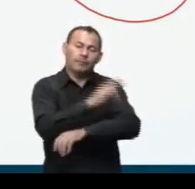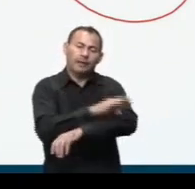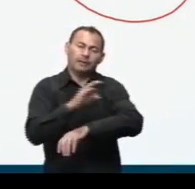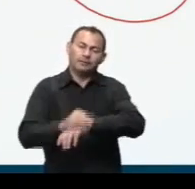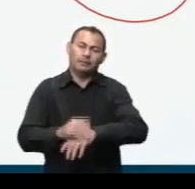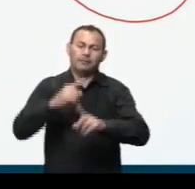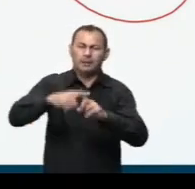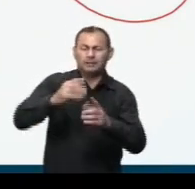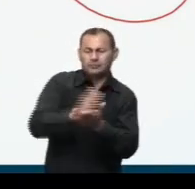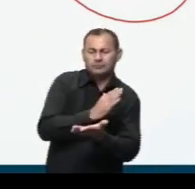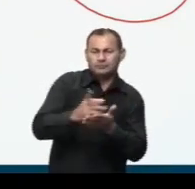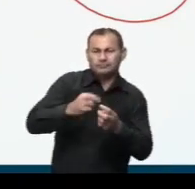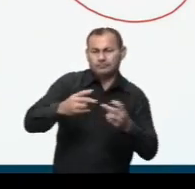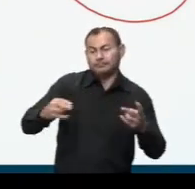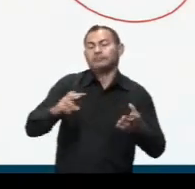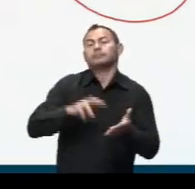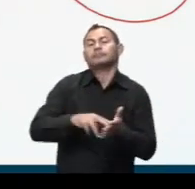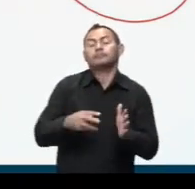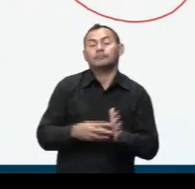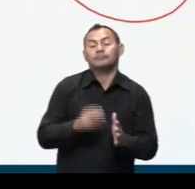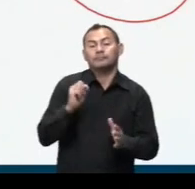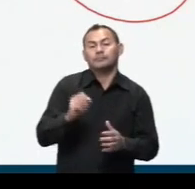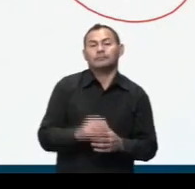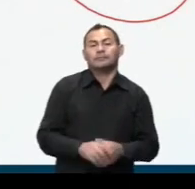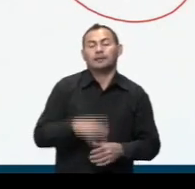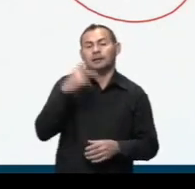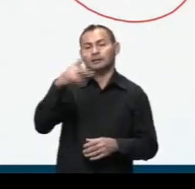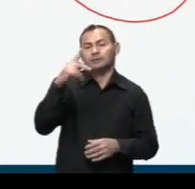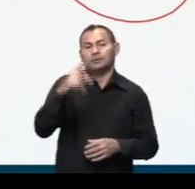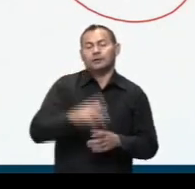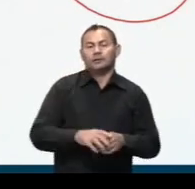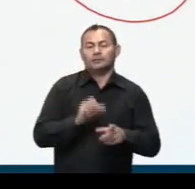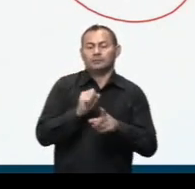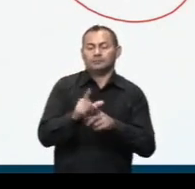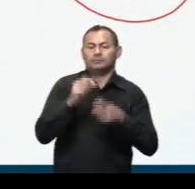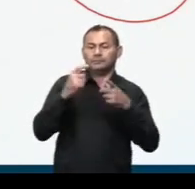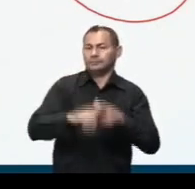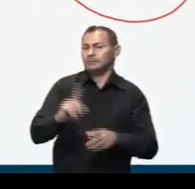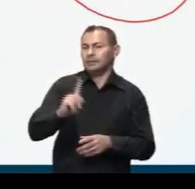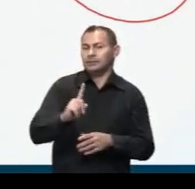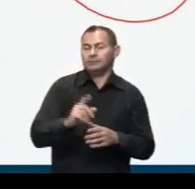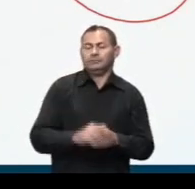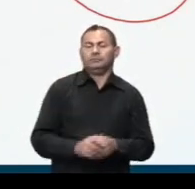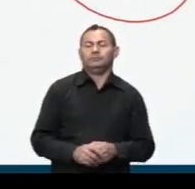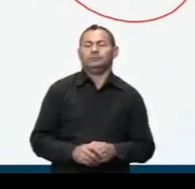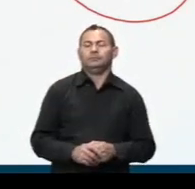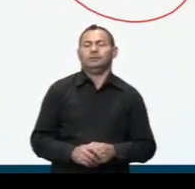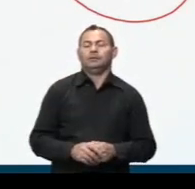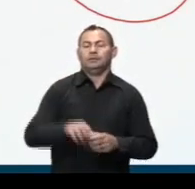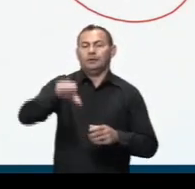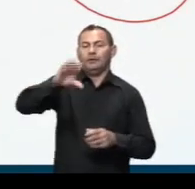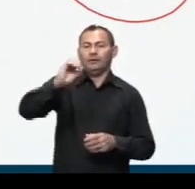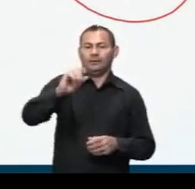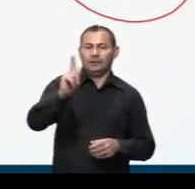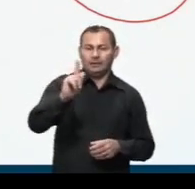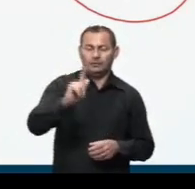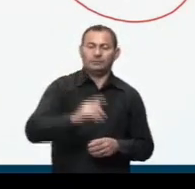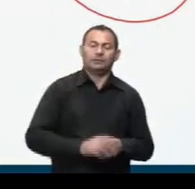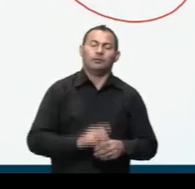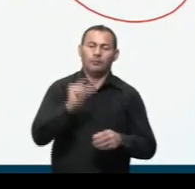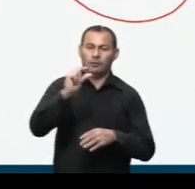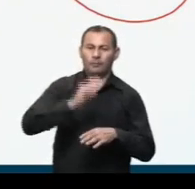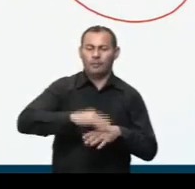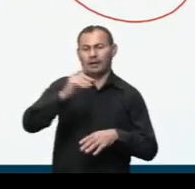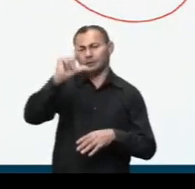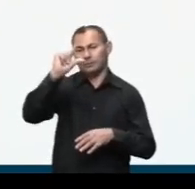metro e mais alguma coisinha. Então, quer dizer que a sua locação não está com 90 graus. Ela está ou com